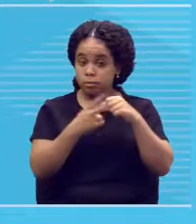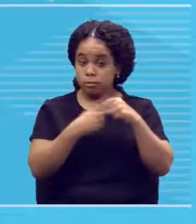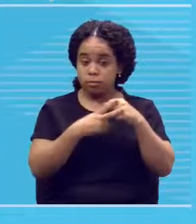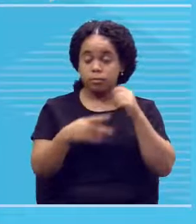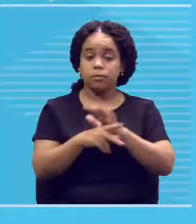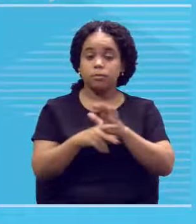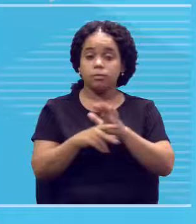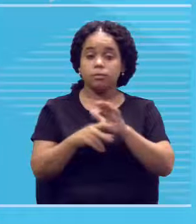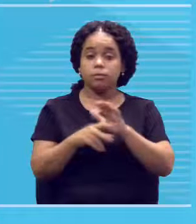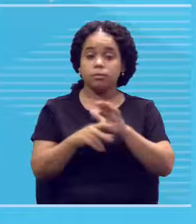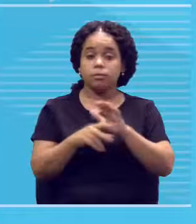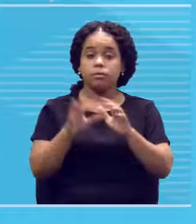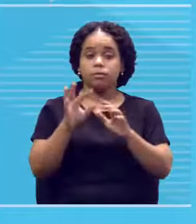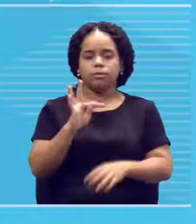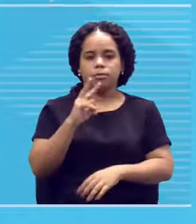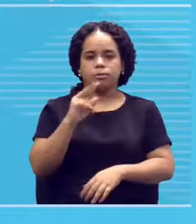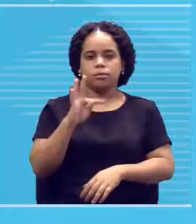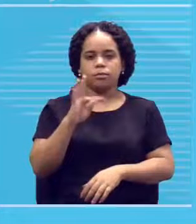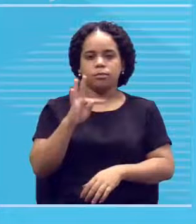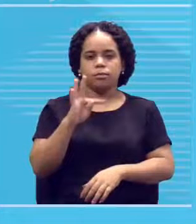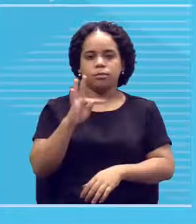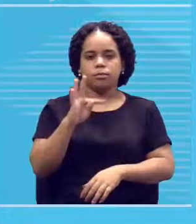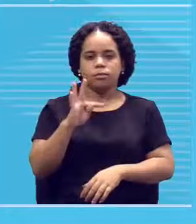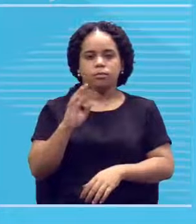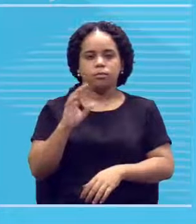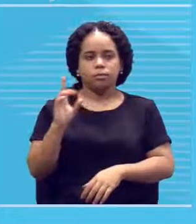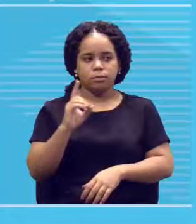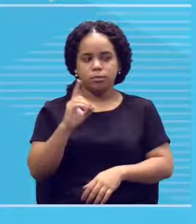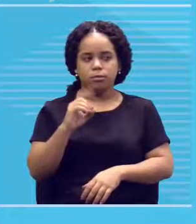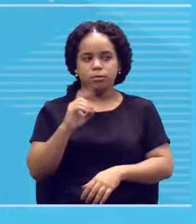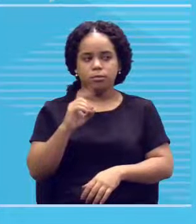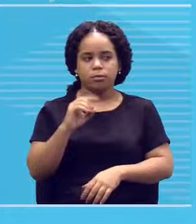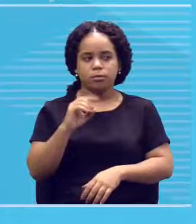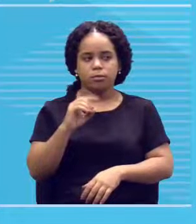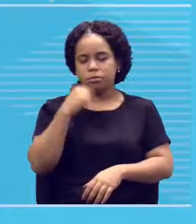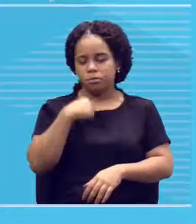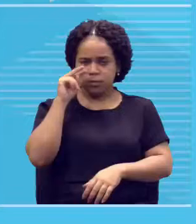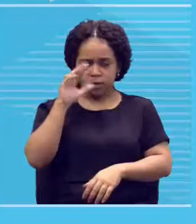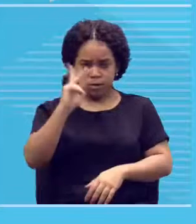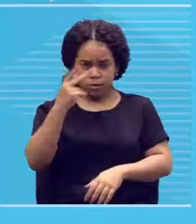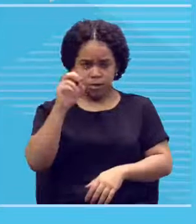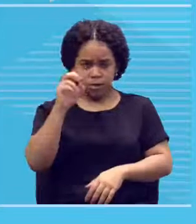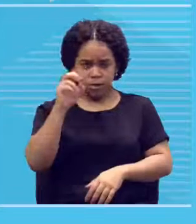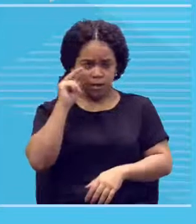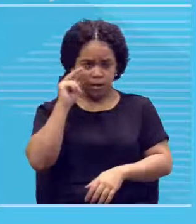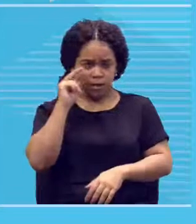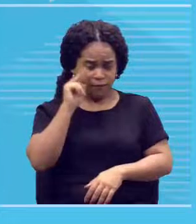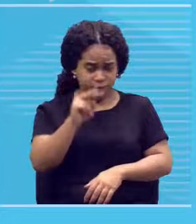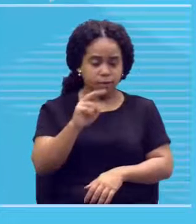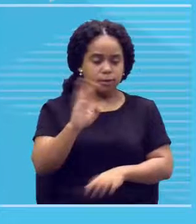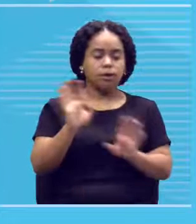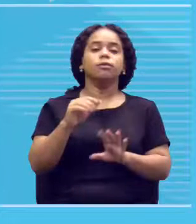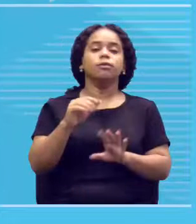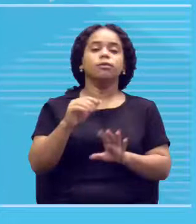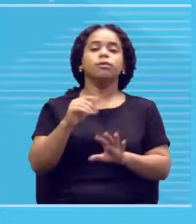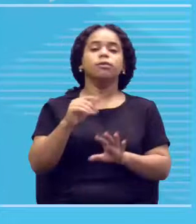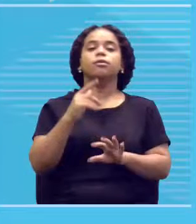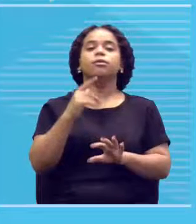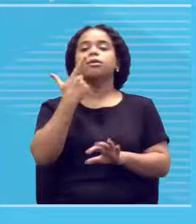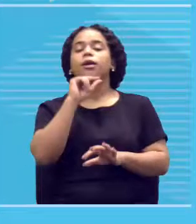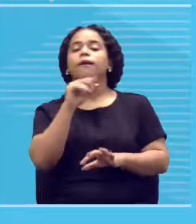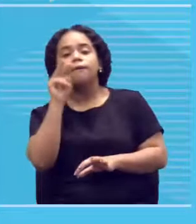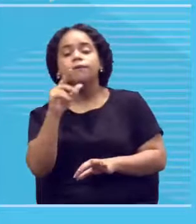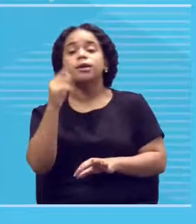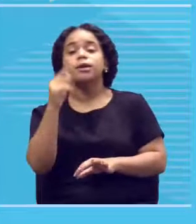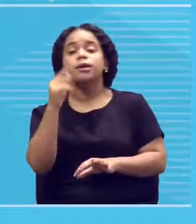direto não uso ele por exemplo eu lhe vi não quem vê no ver alguém o verbo